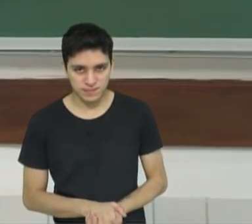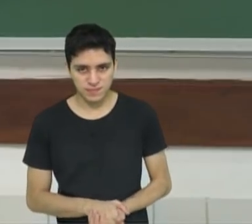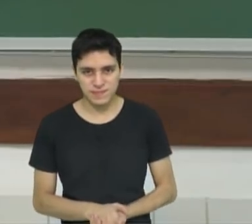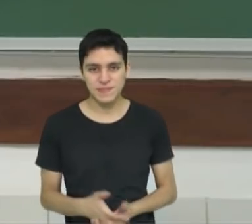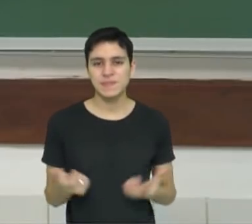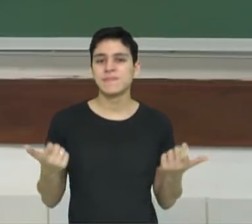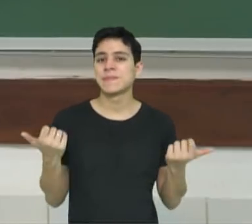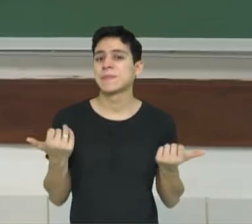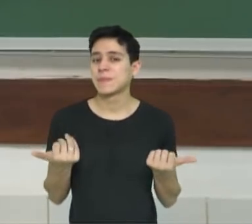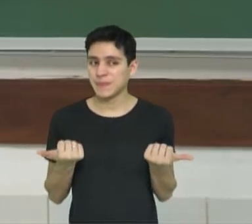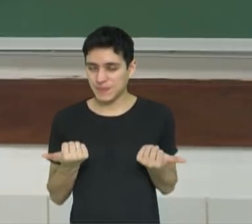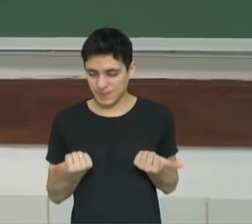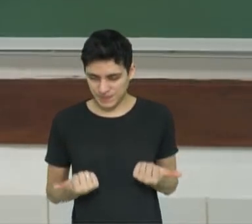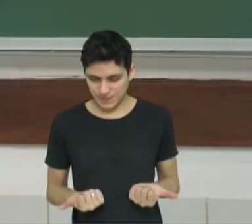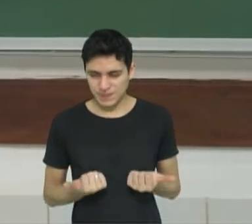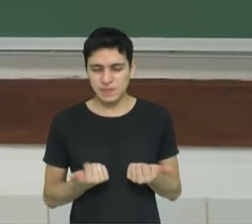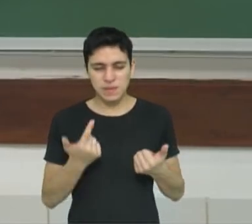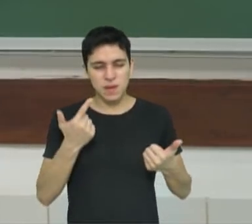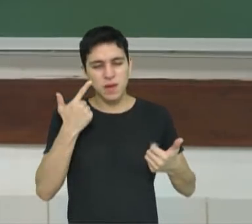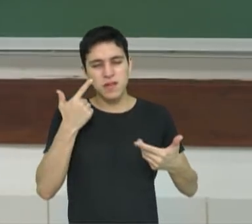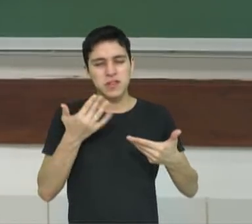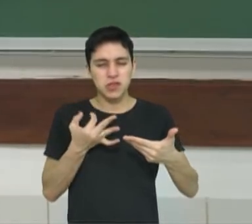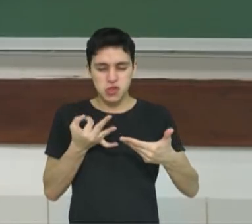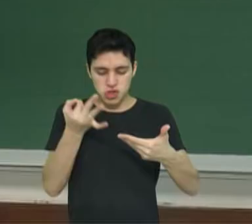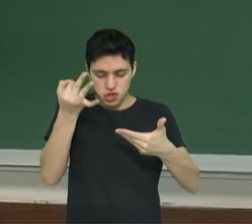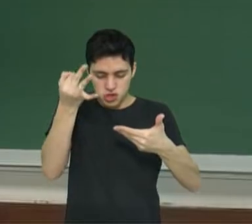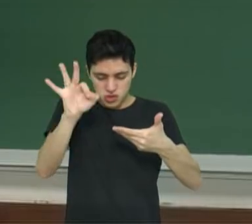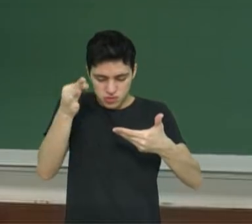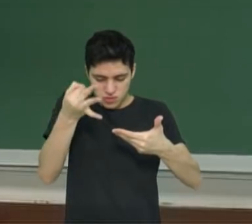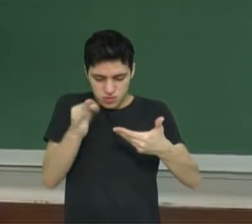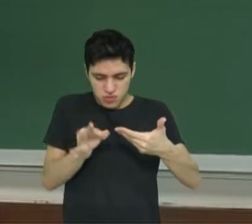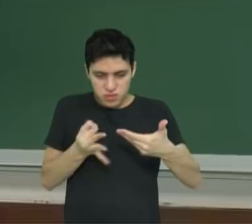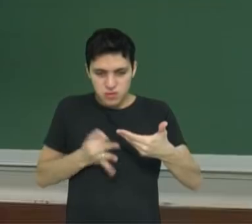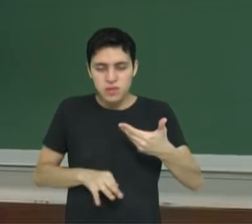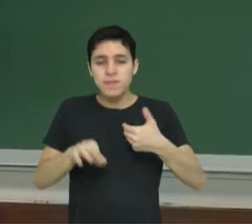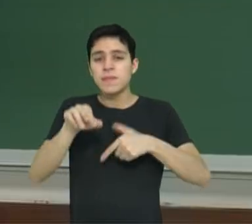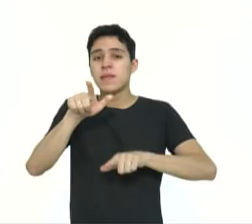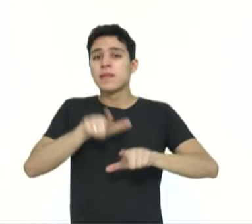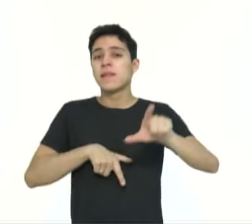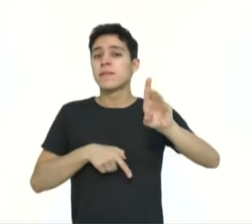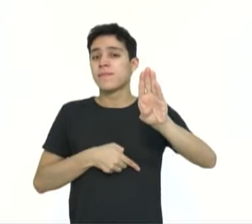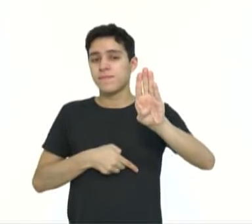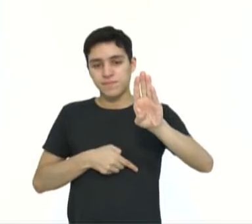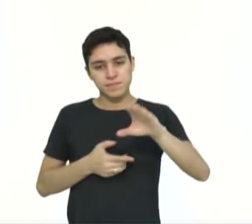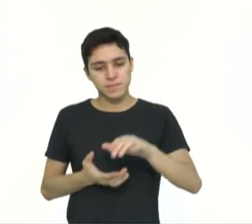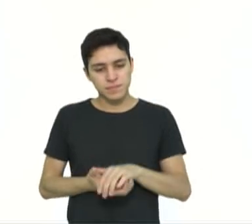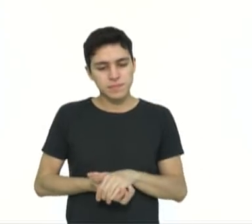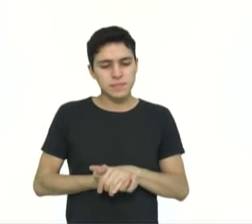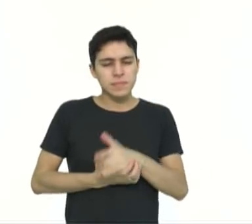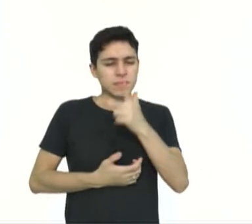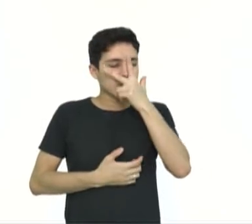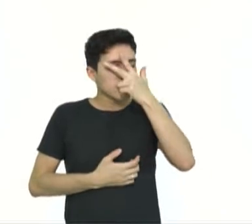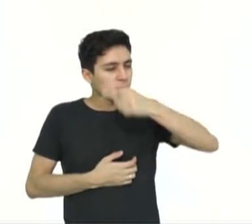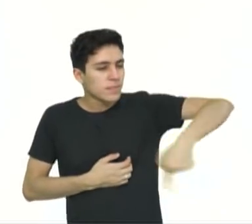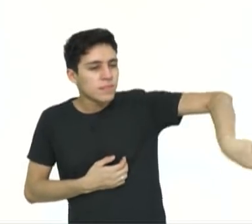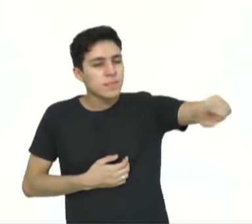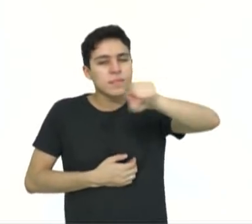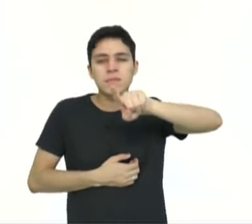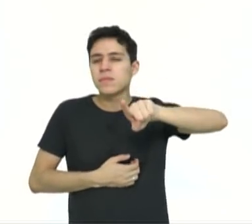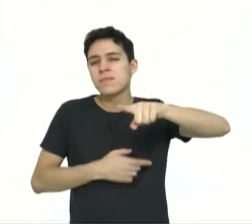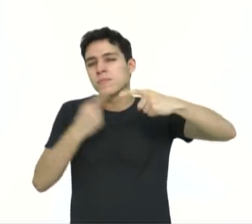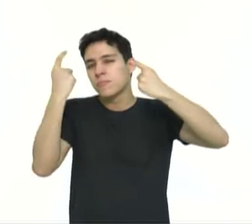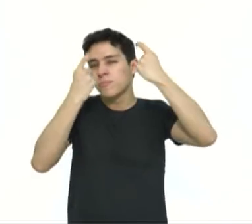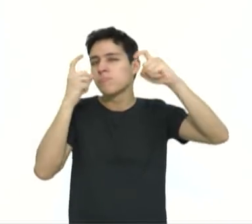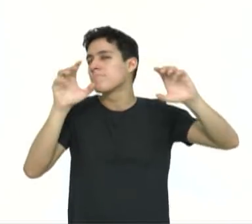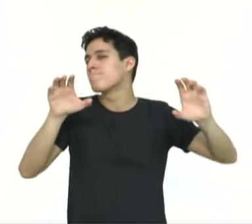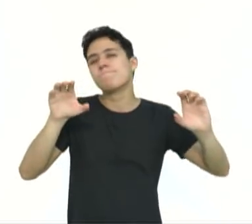Ok, gente? Correção é a letra B, nós marcamos a letra B. Não parecem preocupados com as